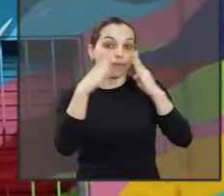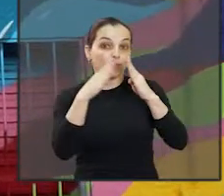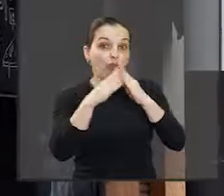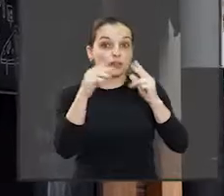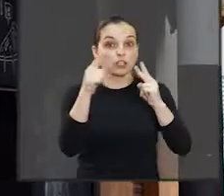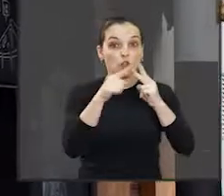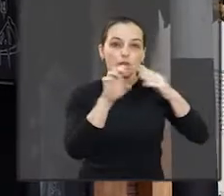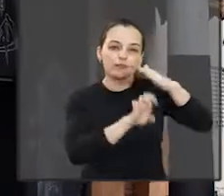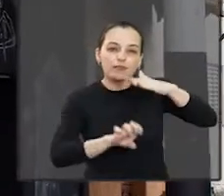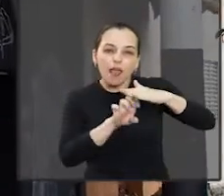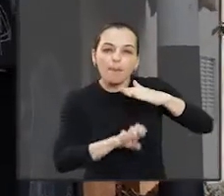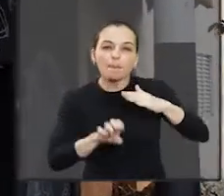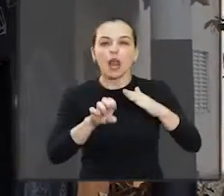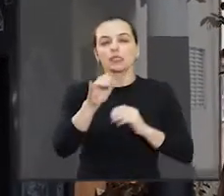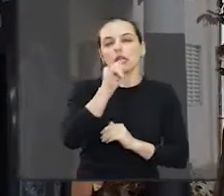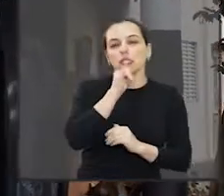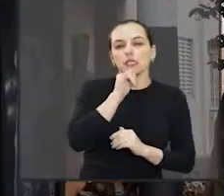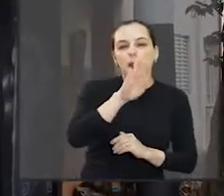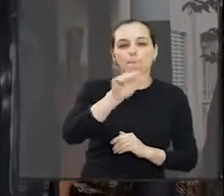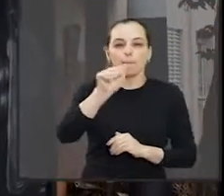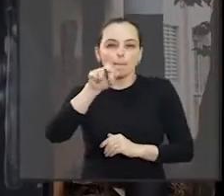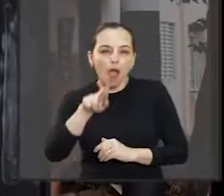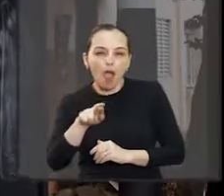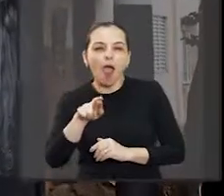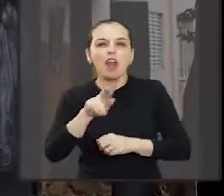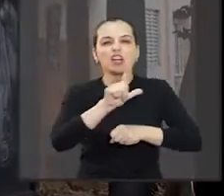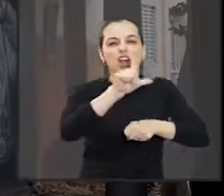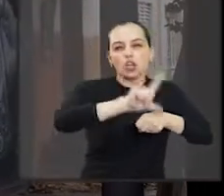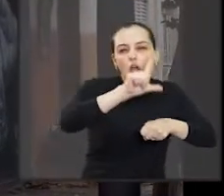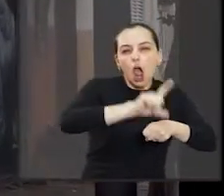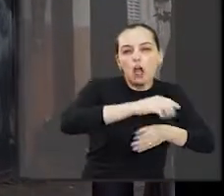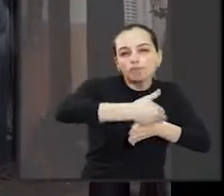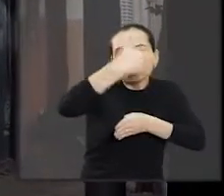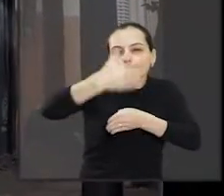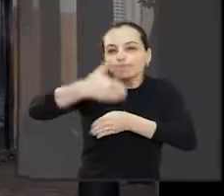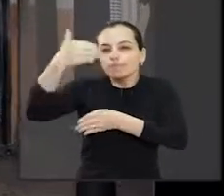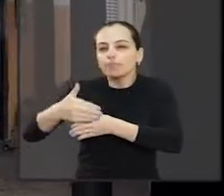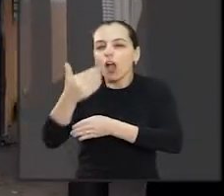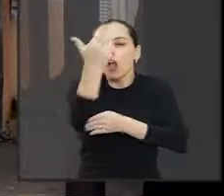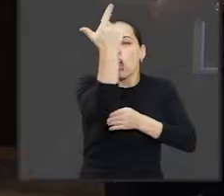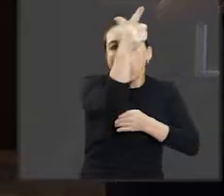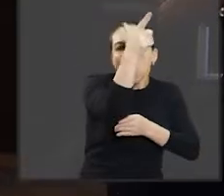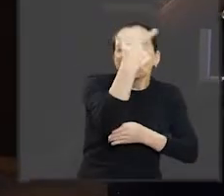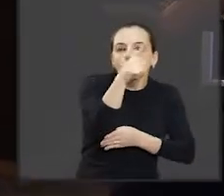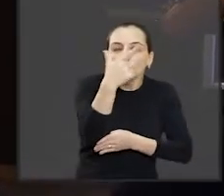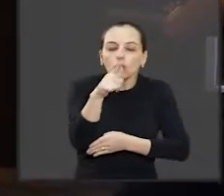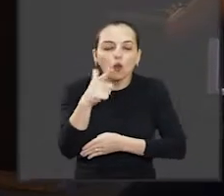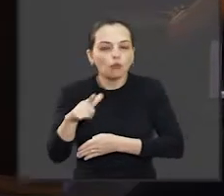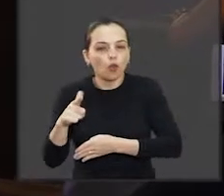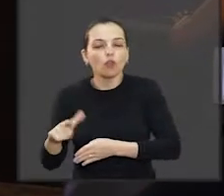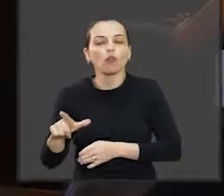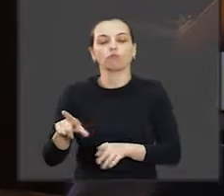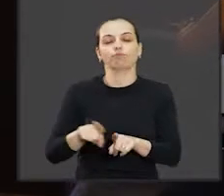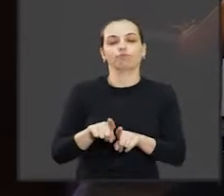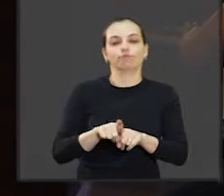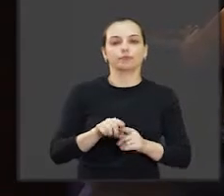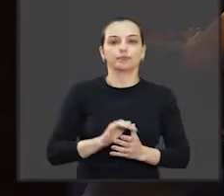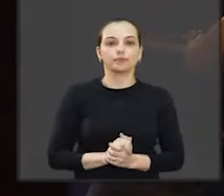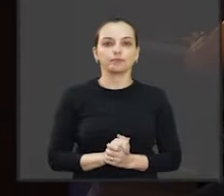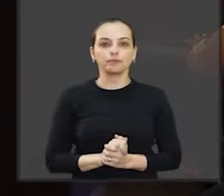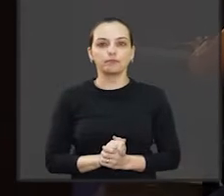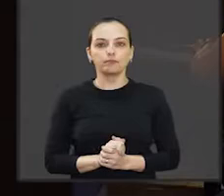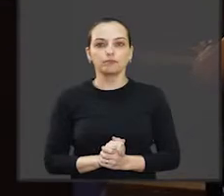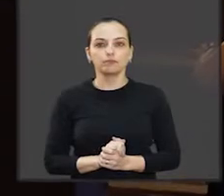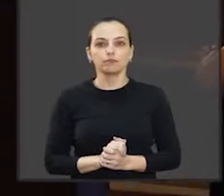residenciais, faço muitos trabalhos para empresas, tipo bares, lojas de roupa.